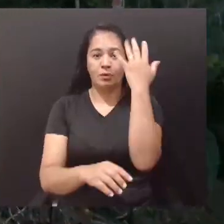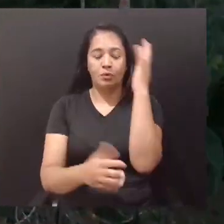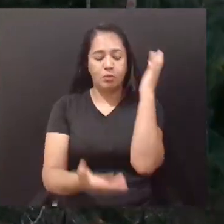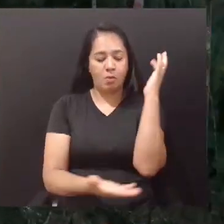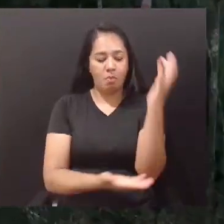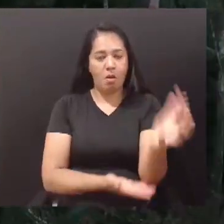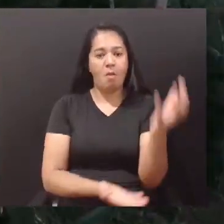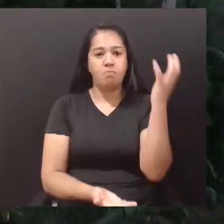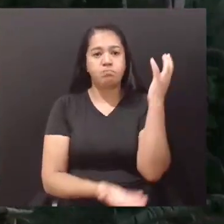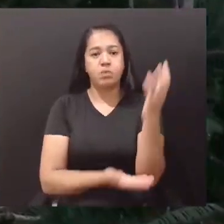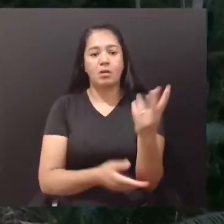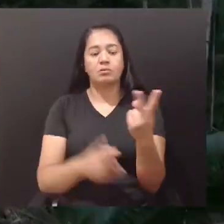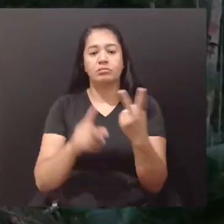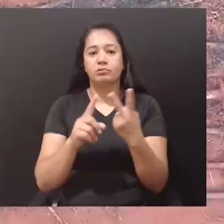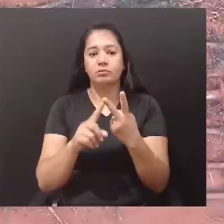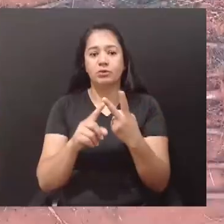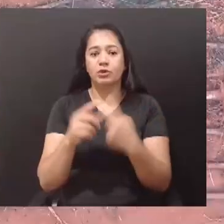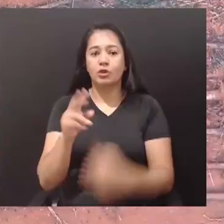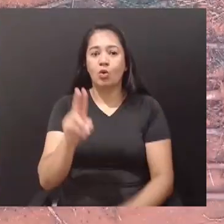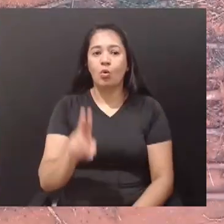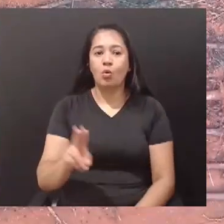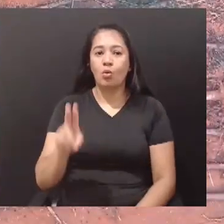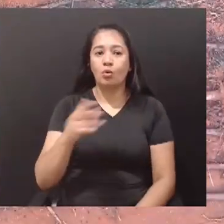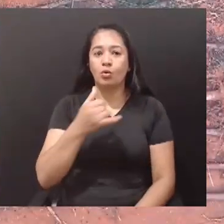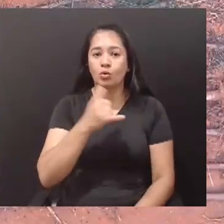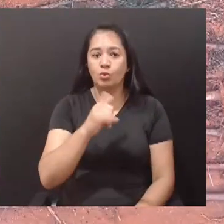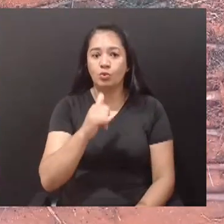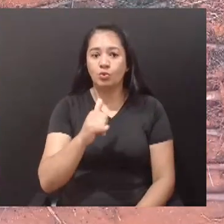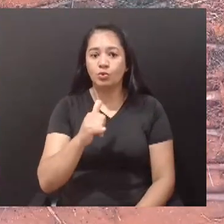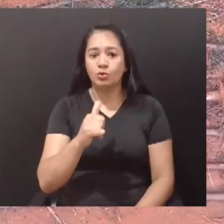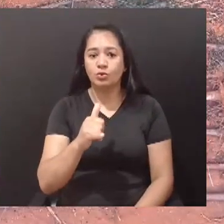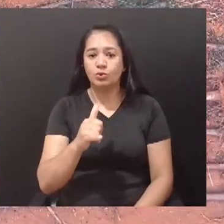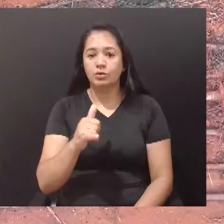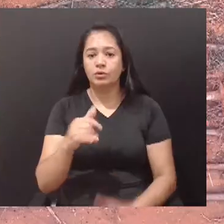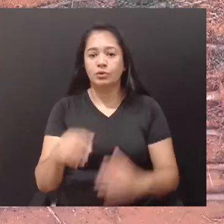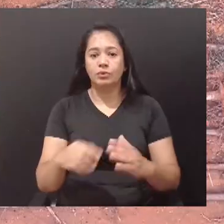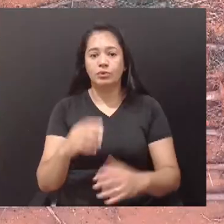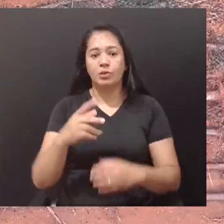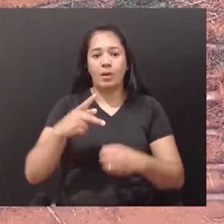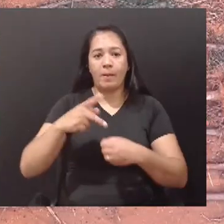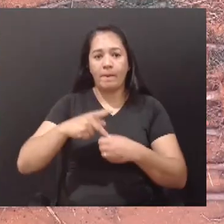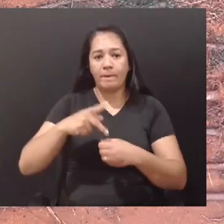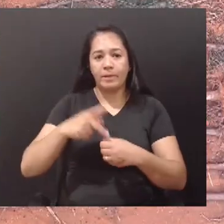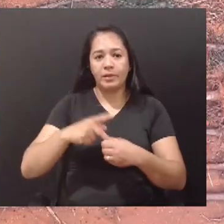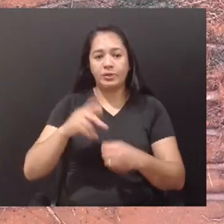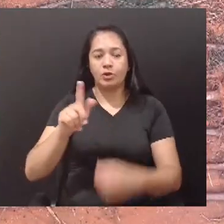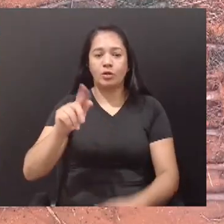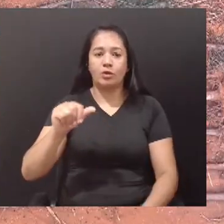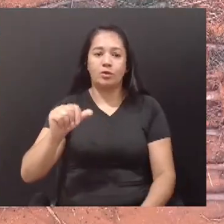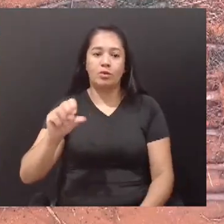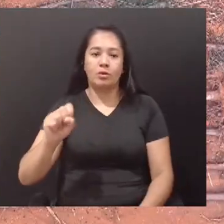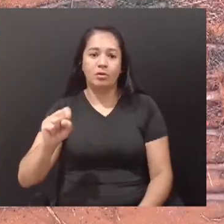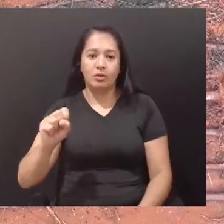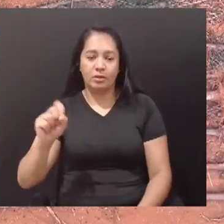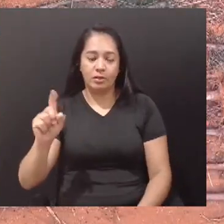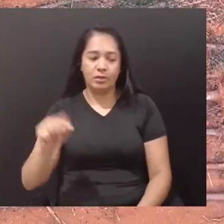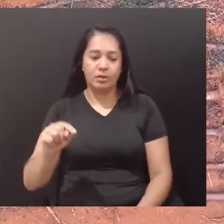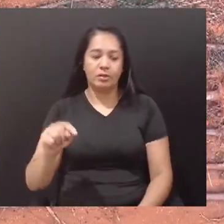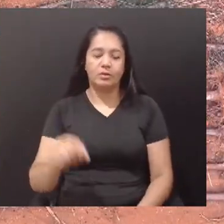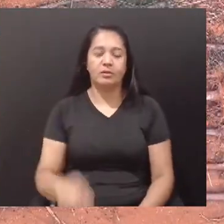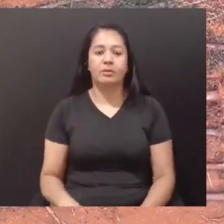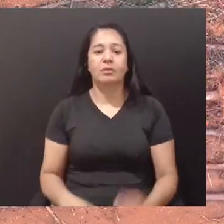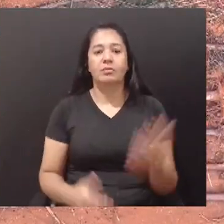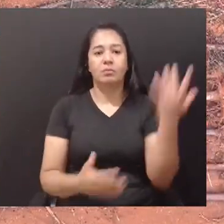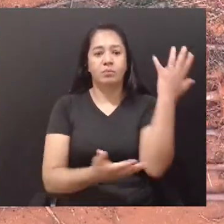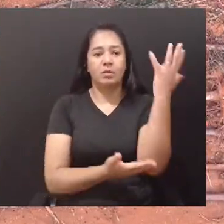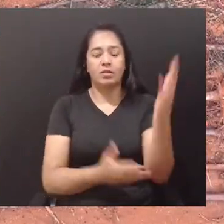e o outro é o uso de energia fóssil, carvão, petróleo e gás. Desmatamento, via de regra, é um crime